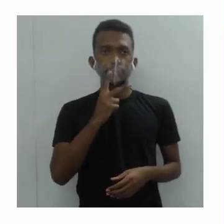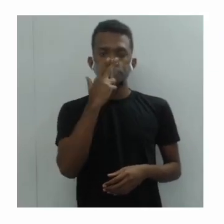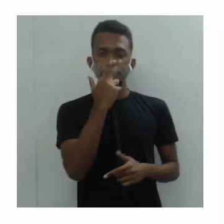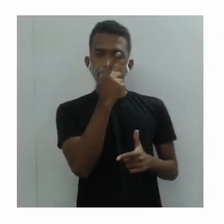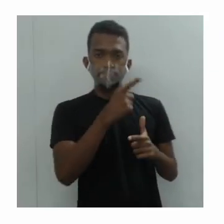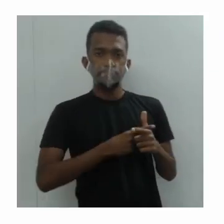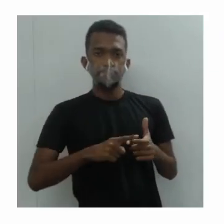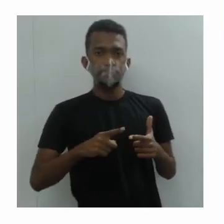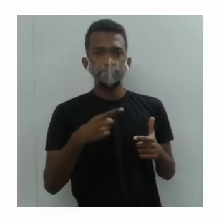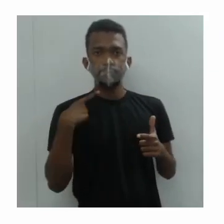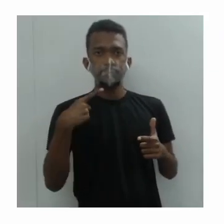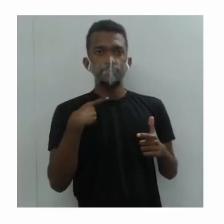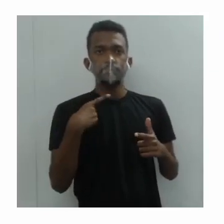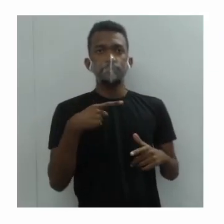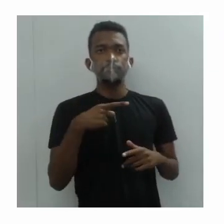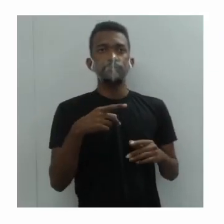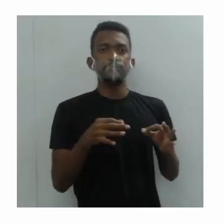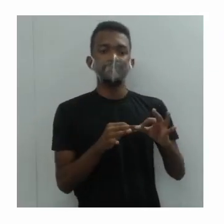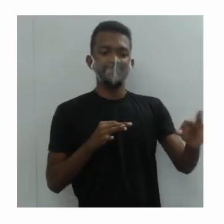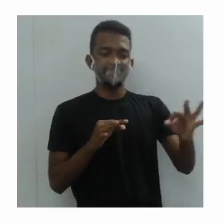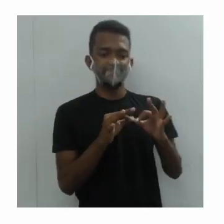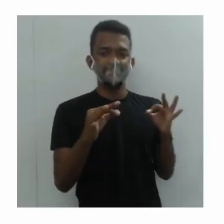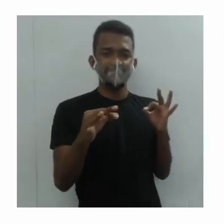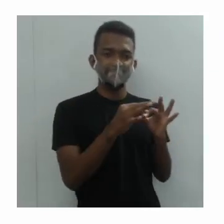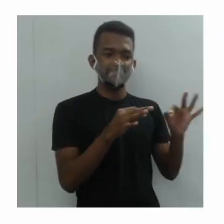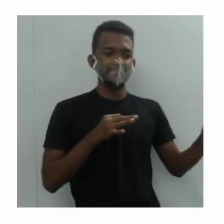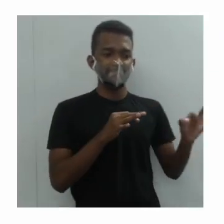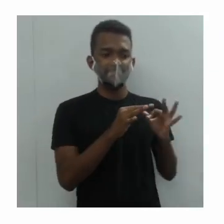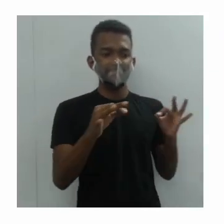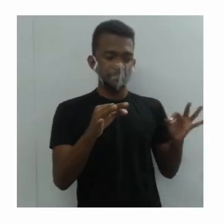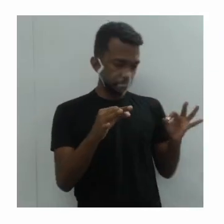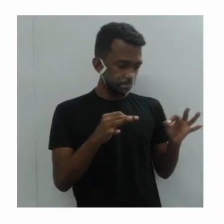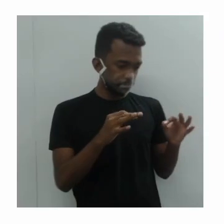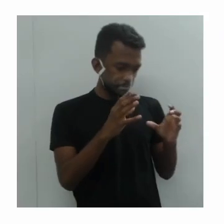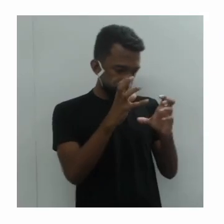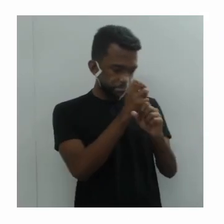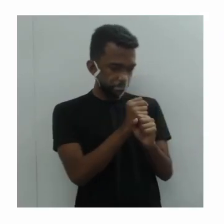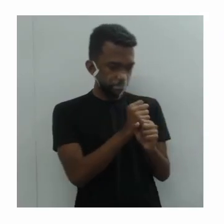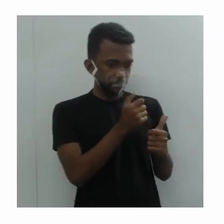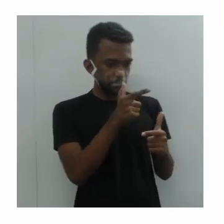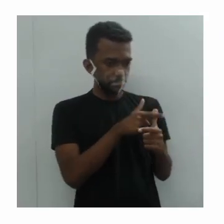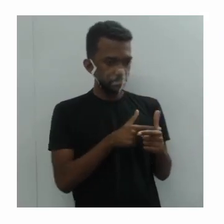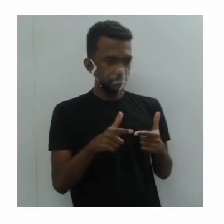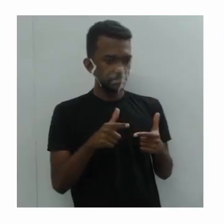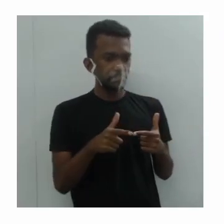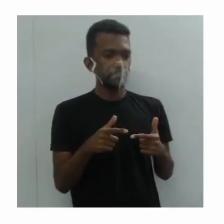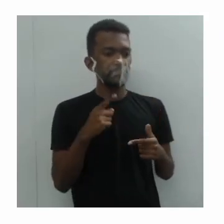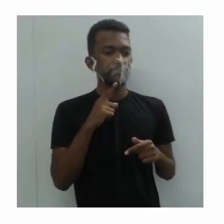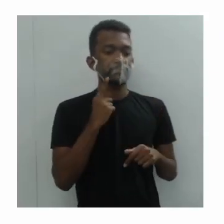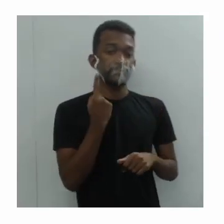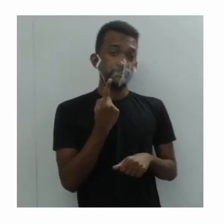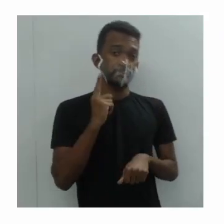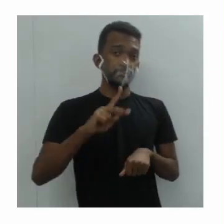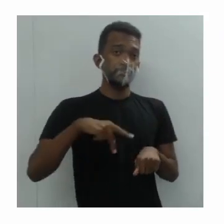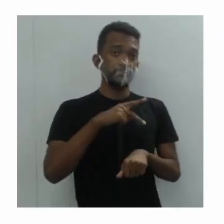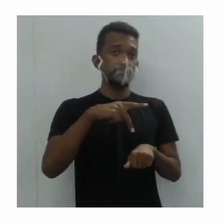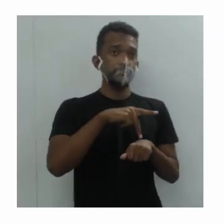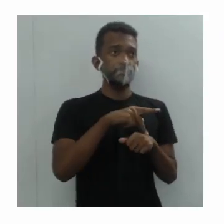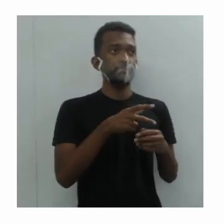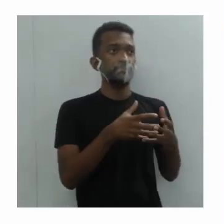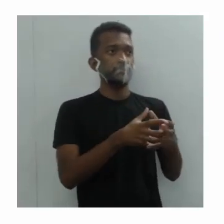de habitantes que ocupa cada quilômetro quadrado. Um país com grande